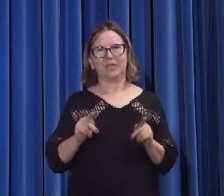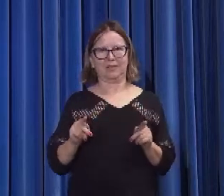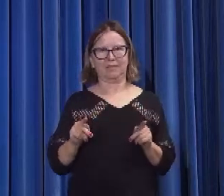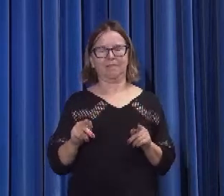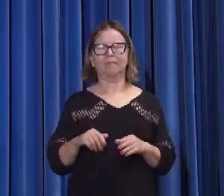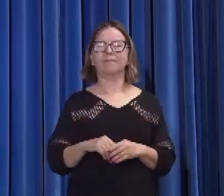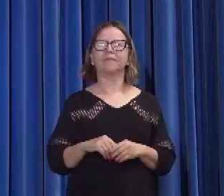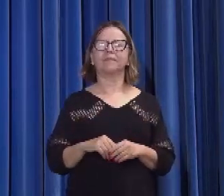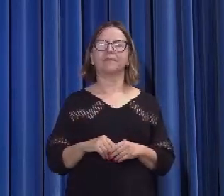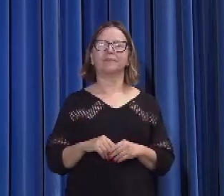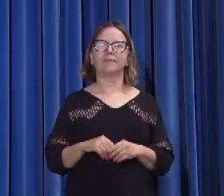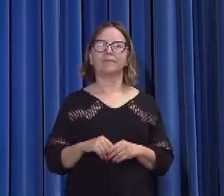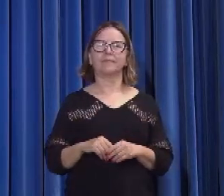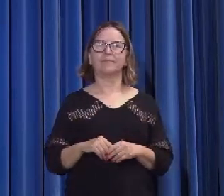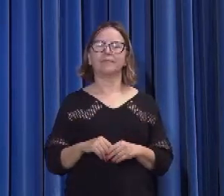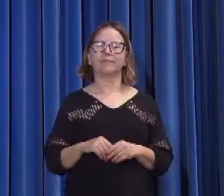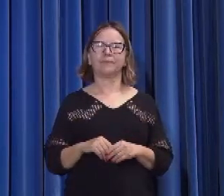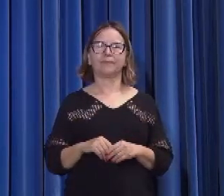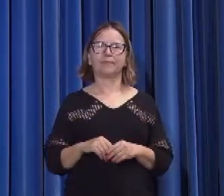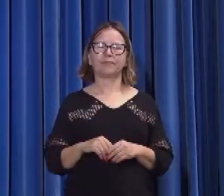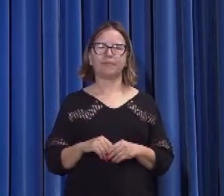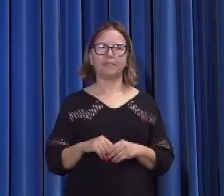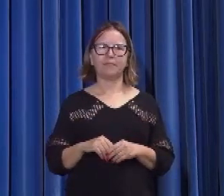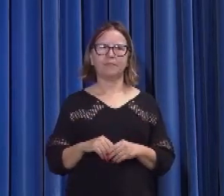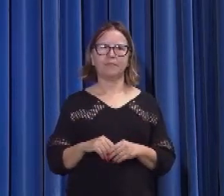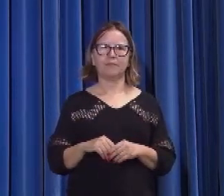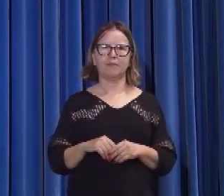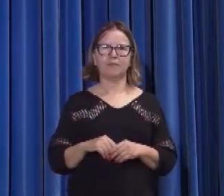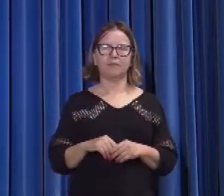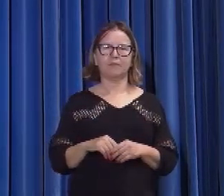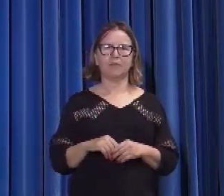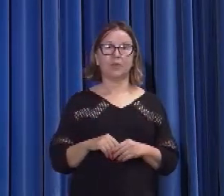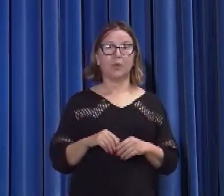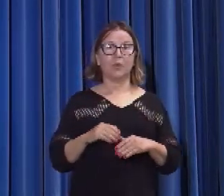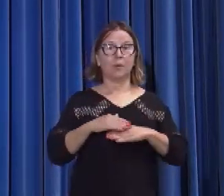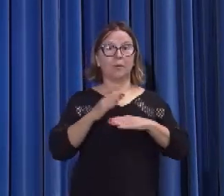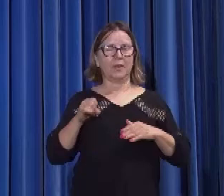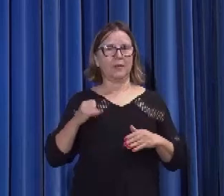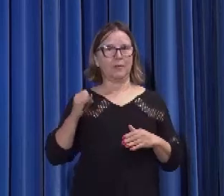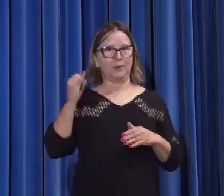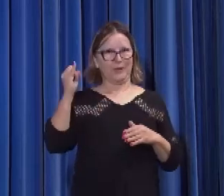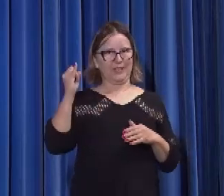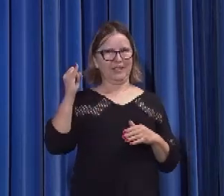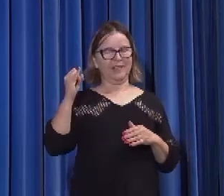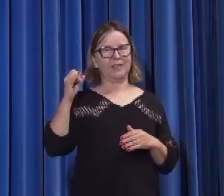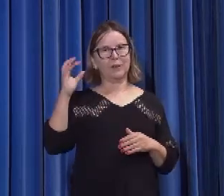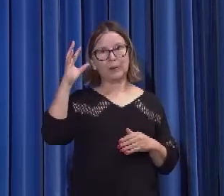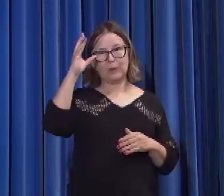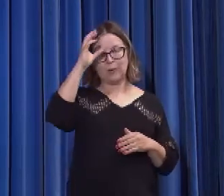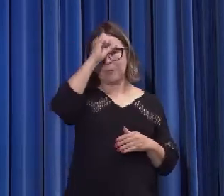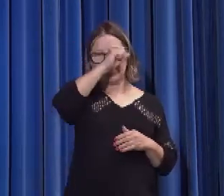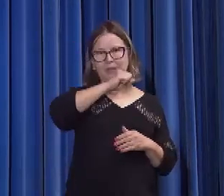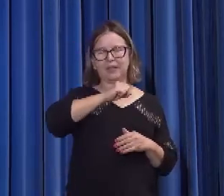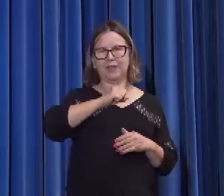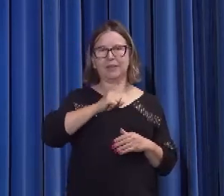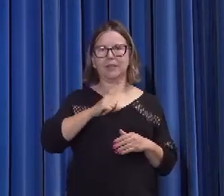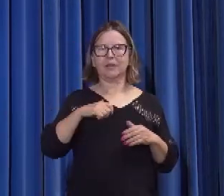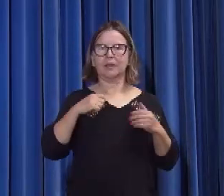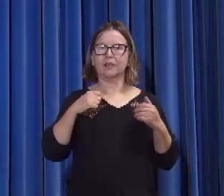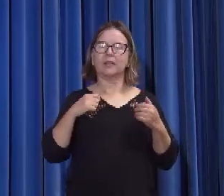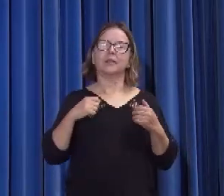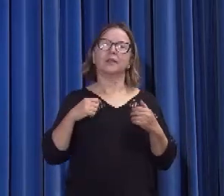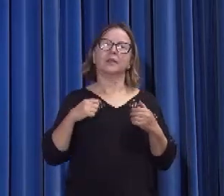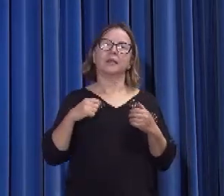A questão crucial para o entendimento da perseverança é compreender que devemos esperar sim por